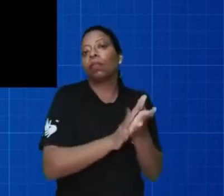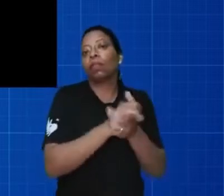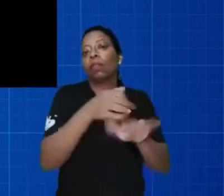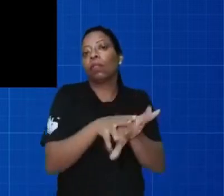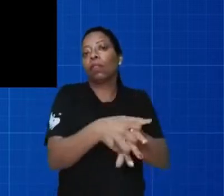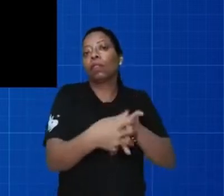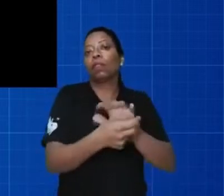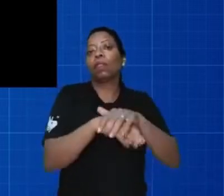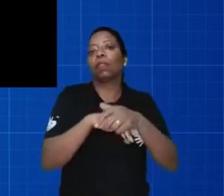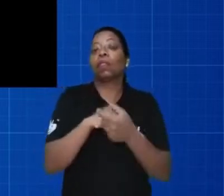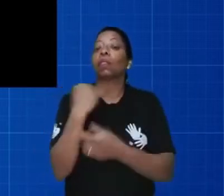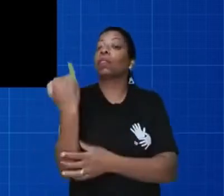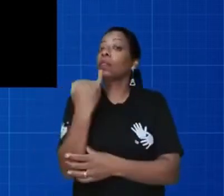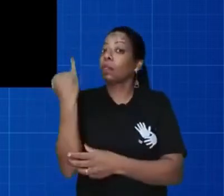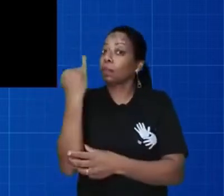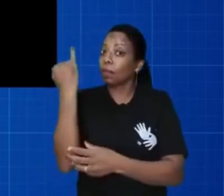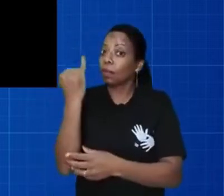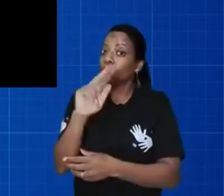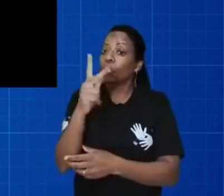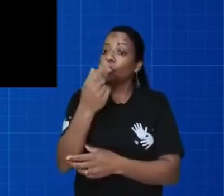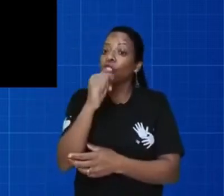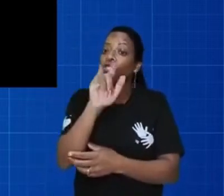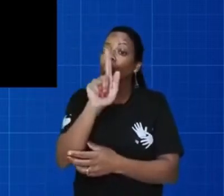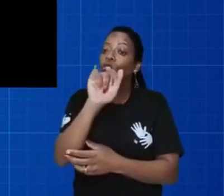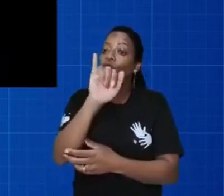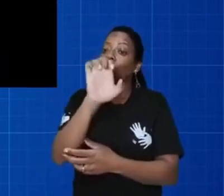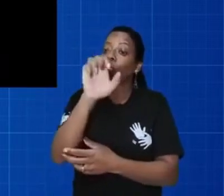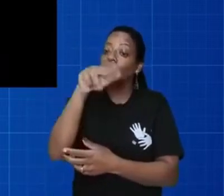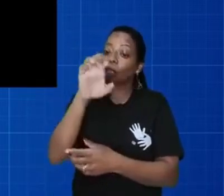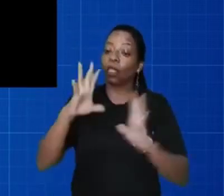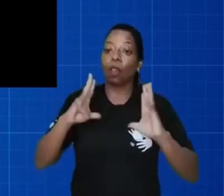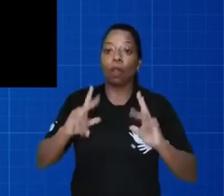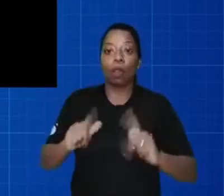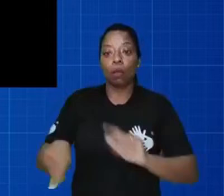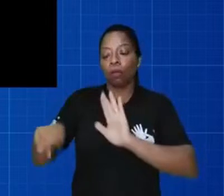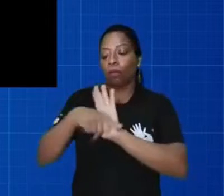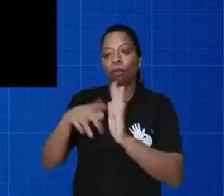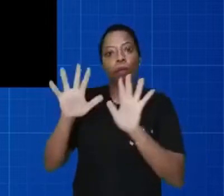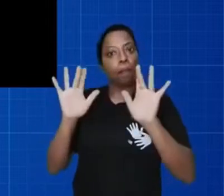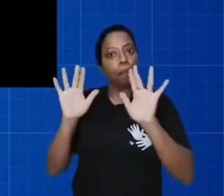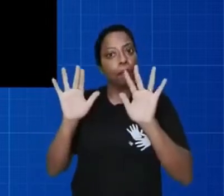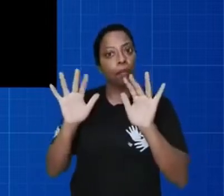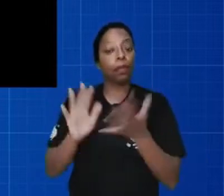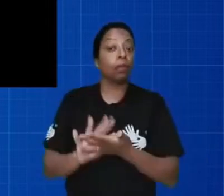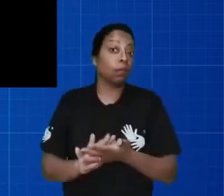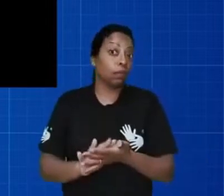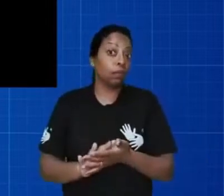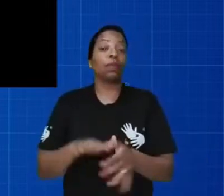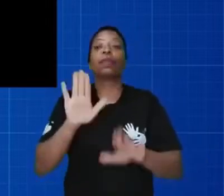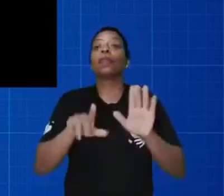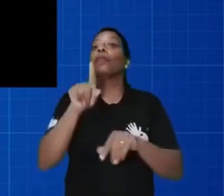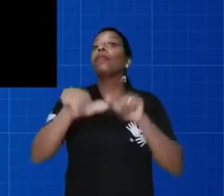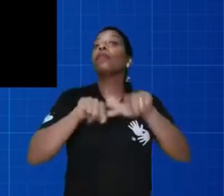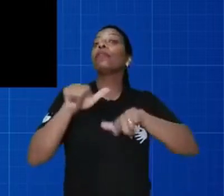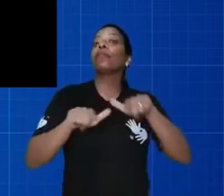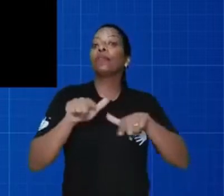uso da outra. E essa higienização das mãos ser de forma recorrente, então, assim que possível, né, dependendo das atividades que a gente exerce,